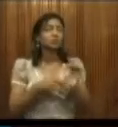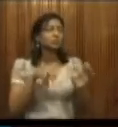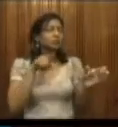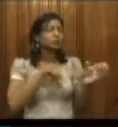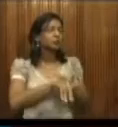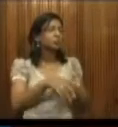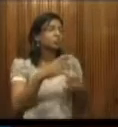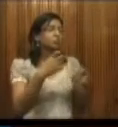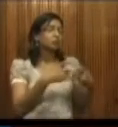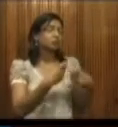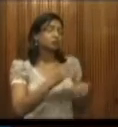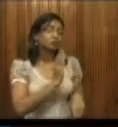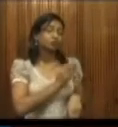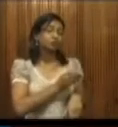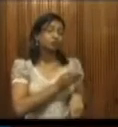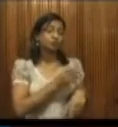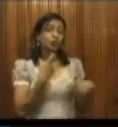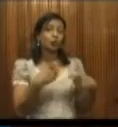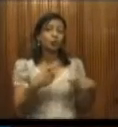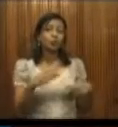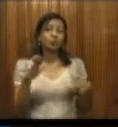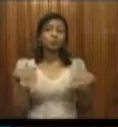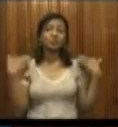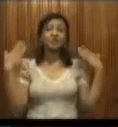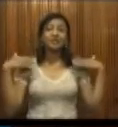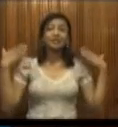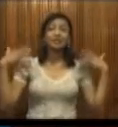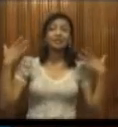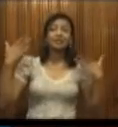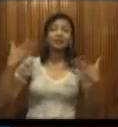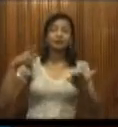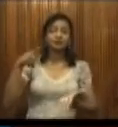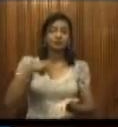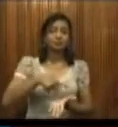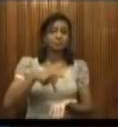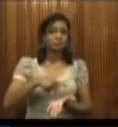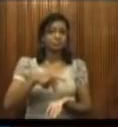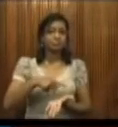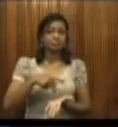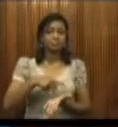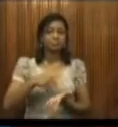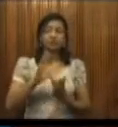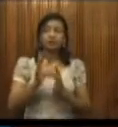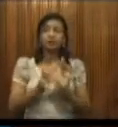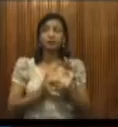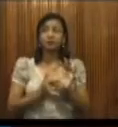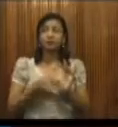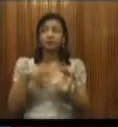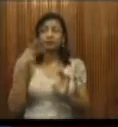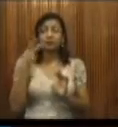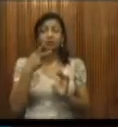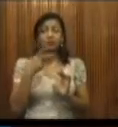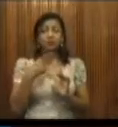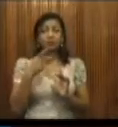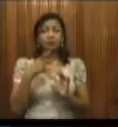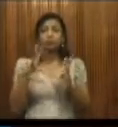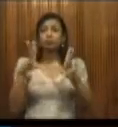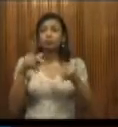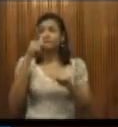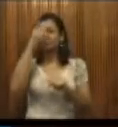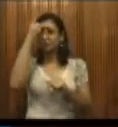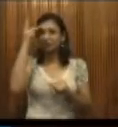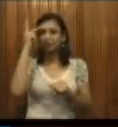Onde é que está realmente a sua alegria? Meus irmãos, meus amigos, Jesus Cristo disse que todo aquele que quiser